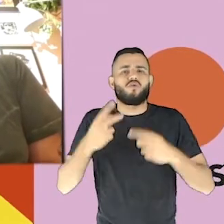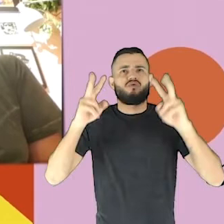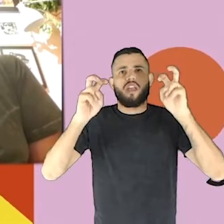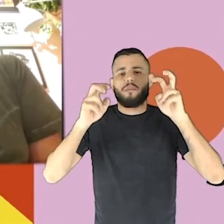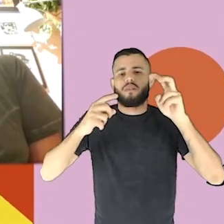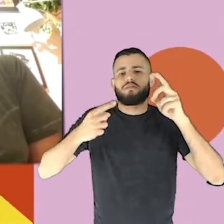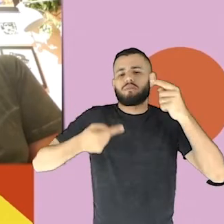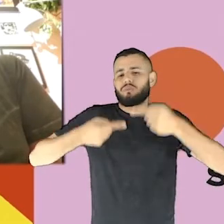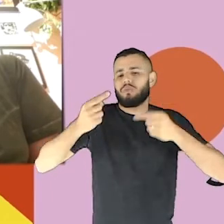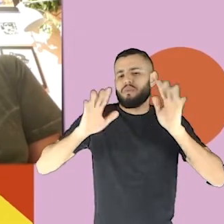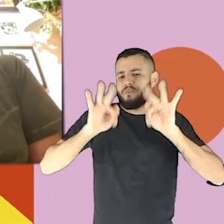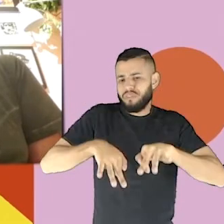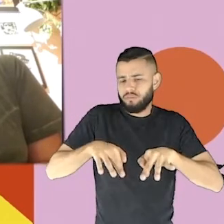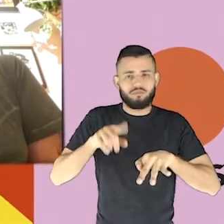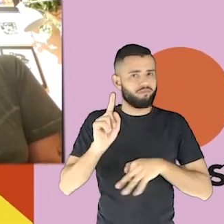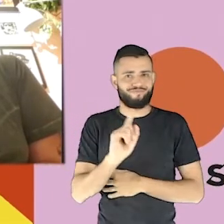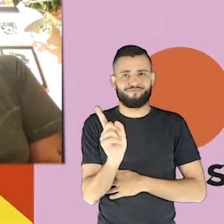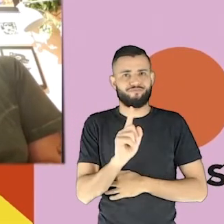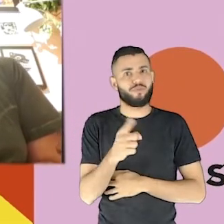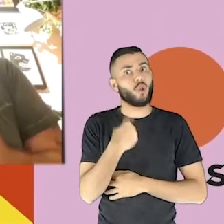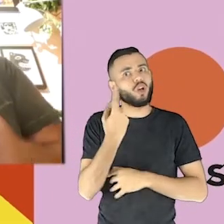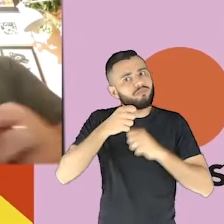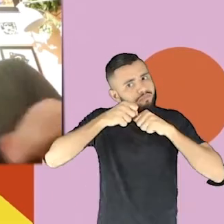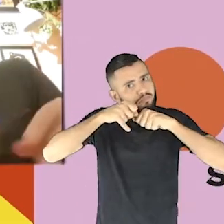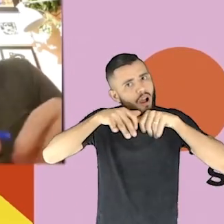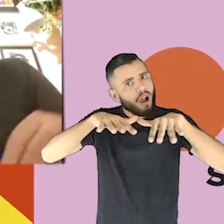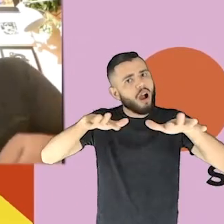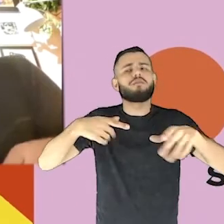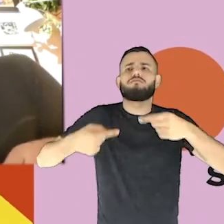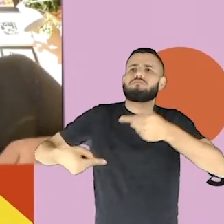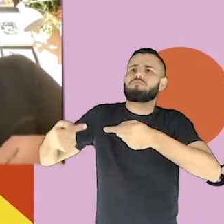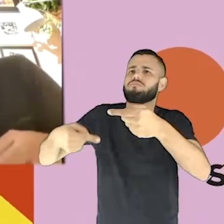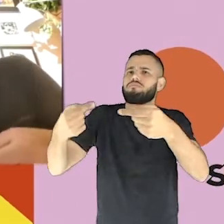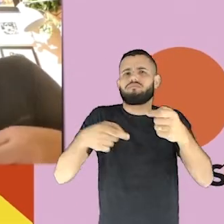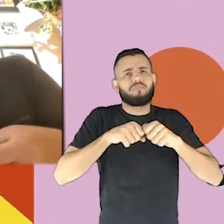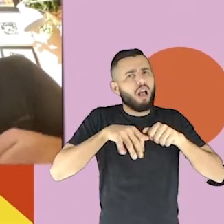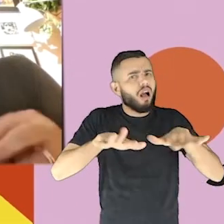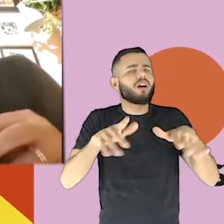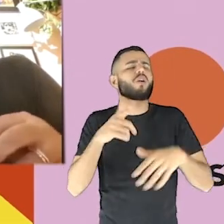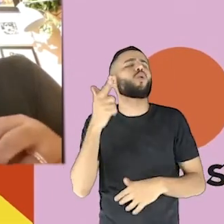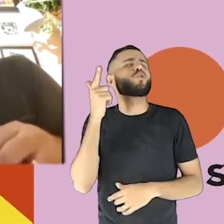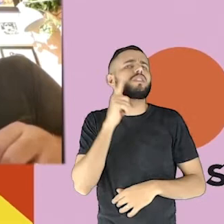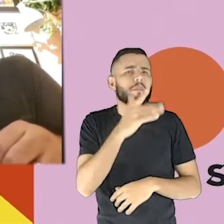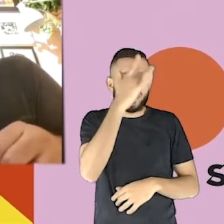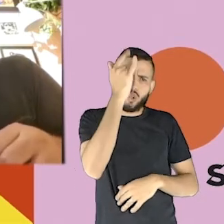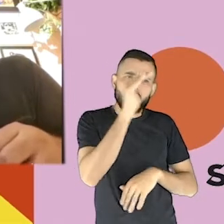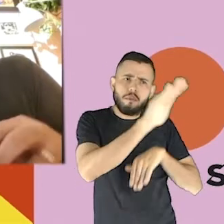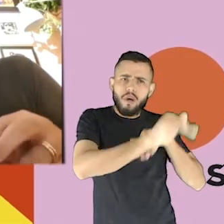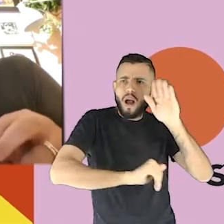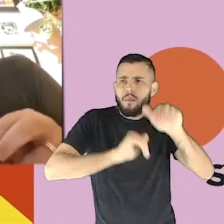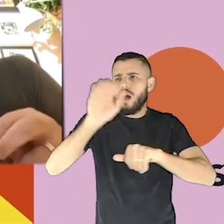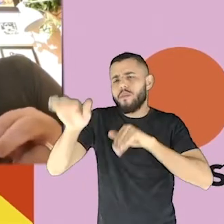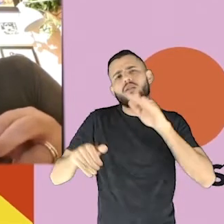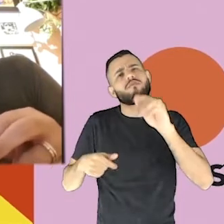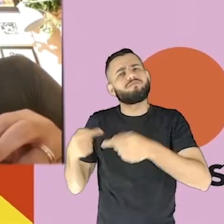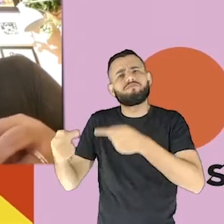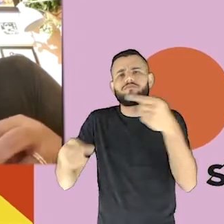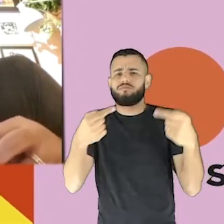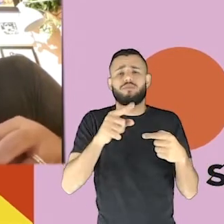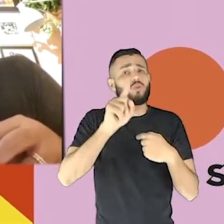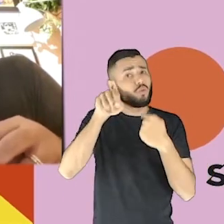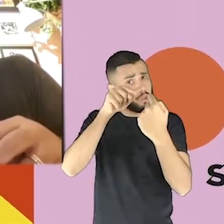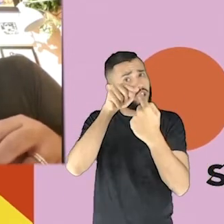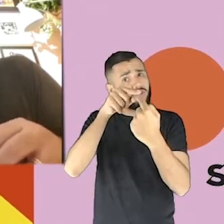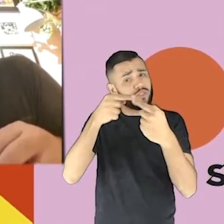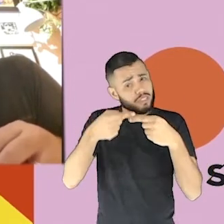esgota aqui, né? A gente tem que reverberar isso, levar isso para frente, para que a gente consiga envolver mais pessoas, né? Esse é o